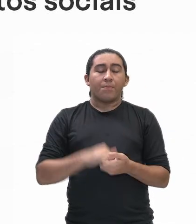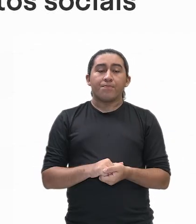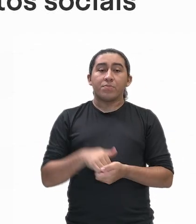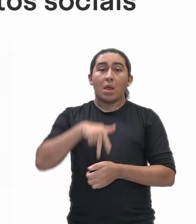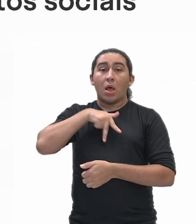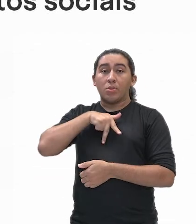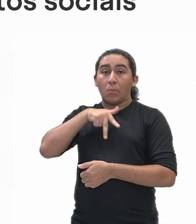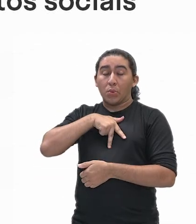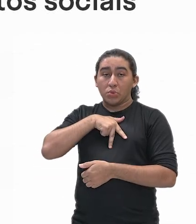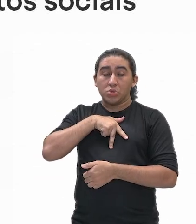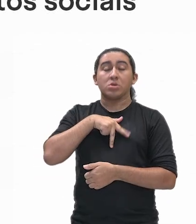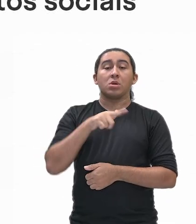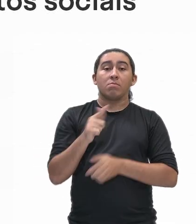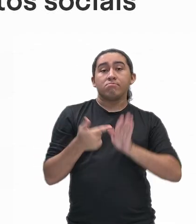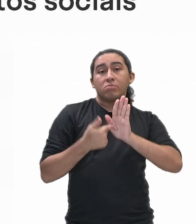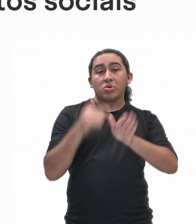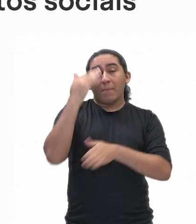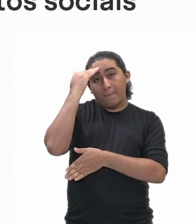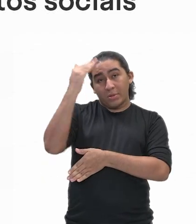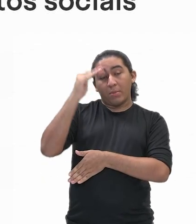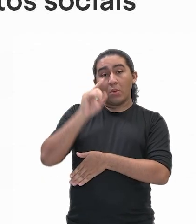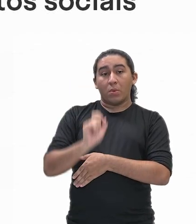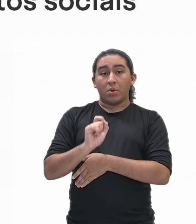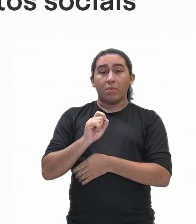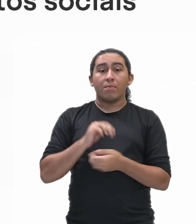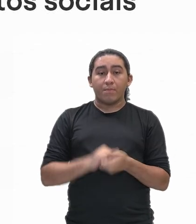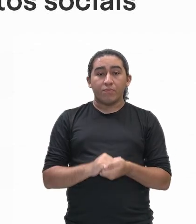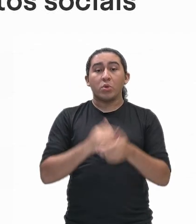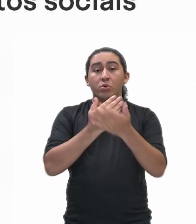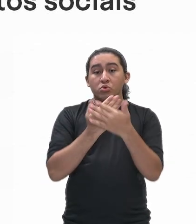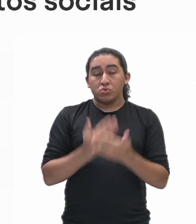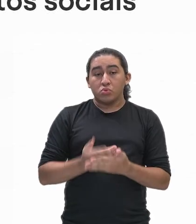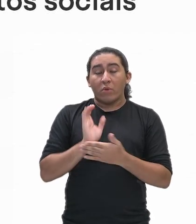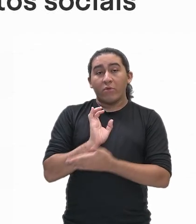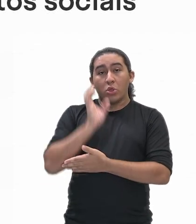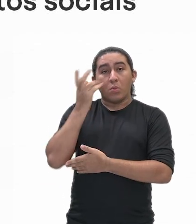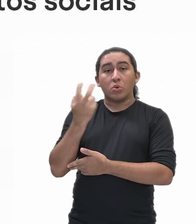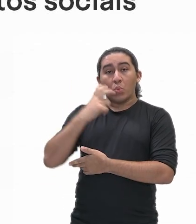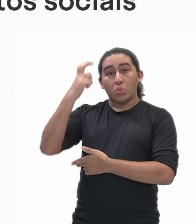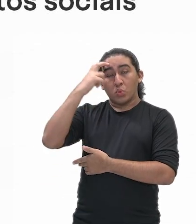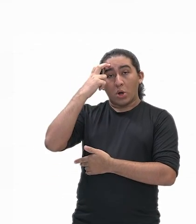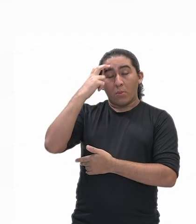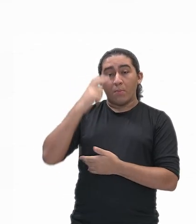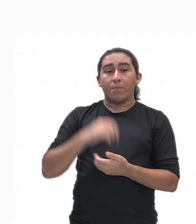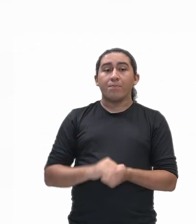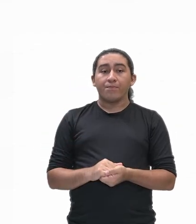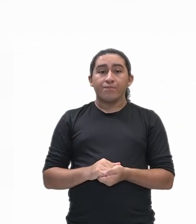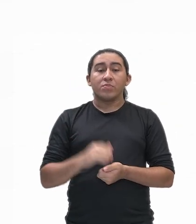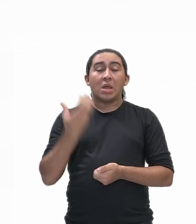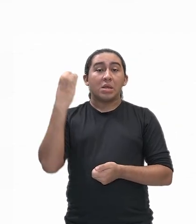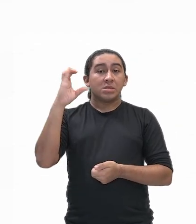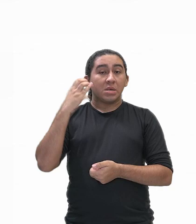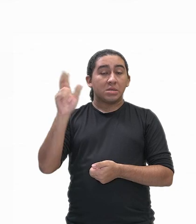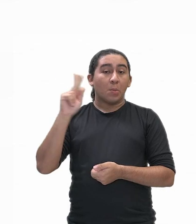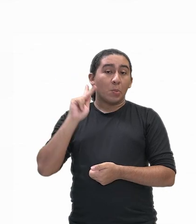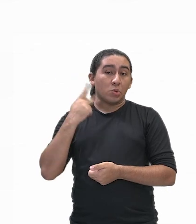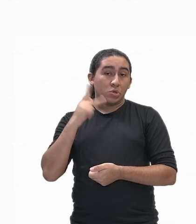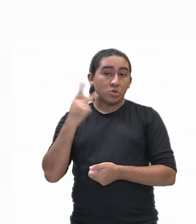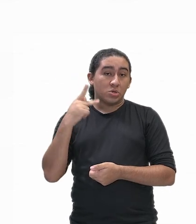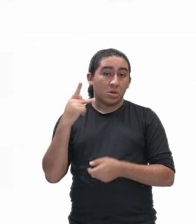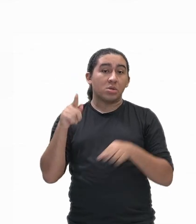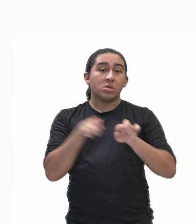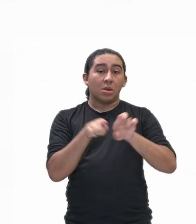ela vai priorizar as questões dos fenômenos culturais. As ciências políticas, ou a